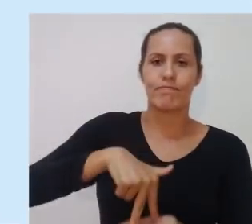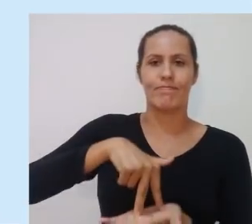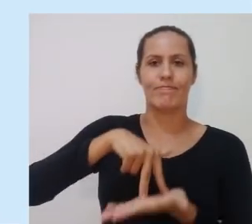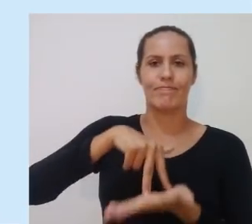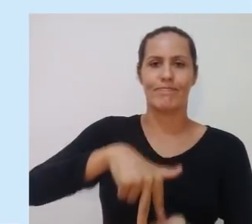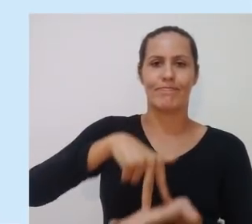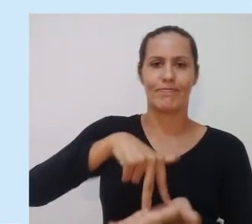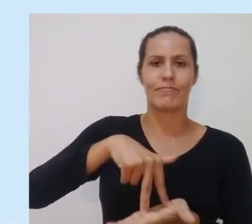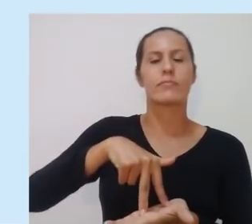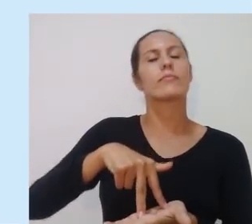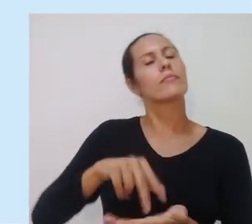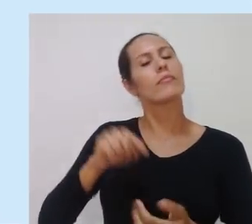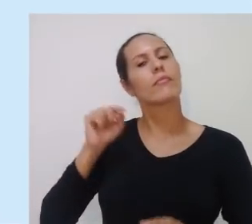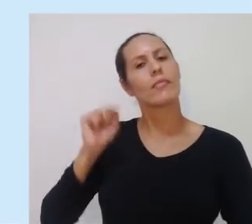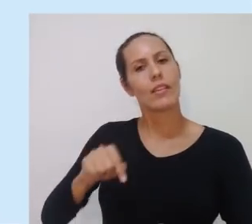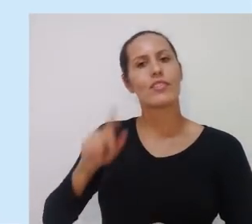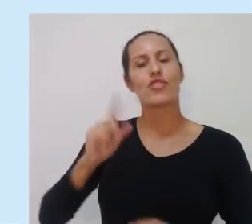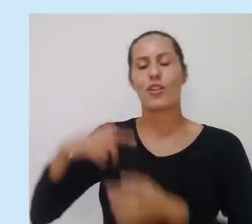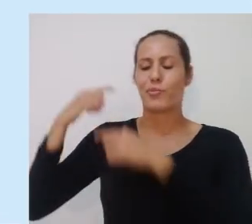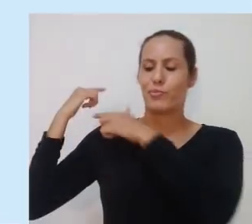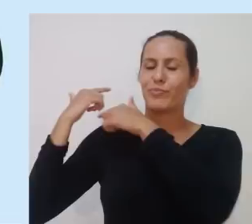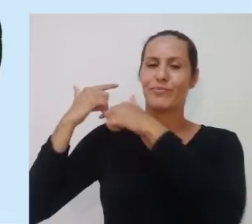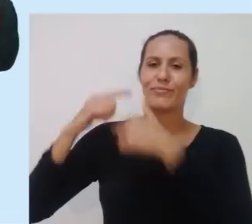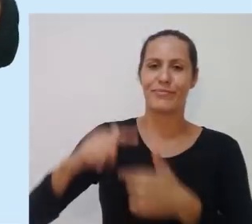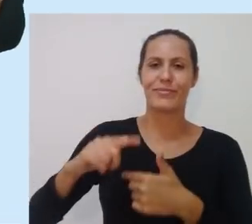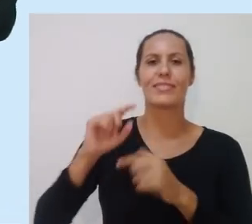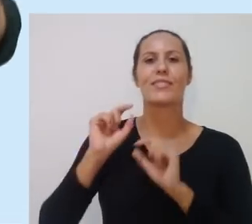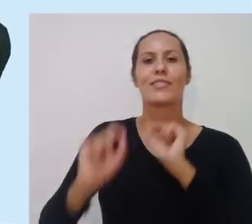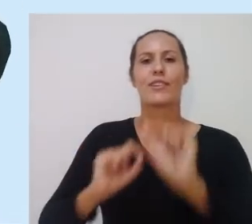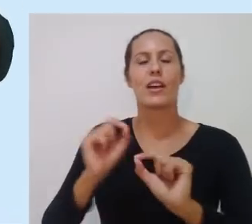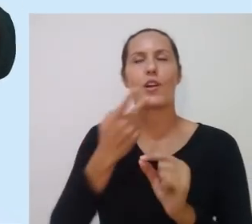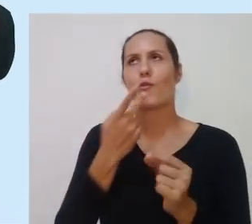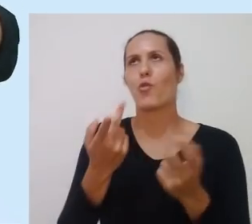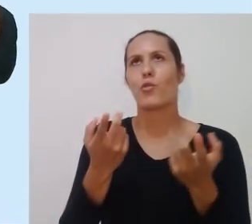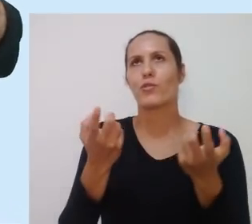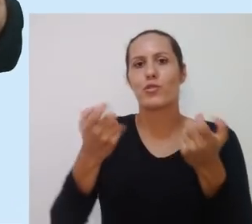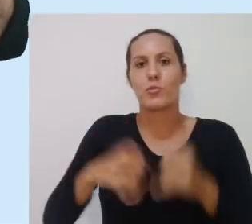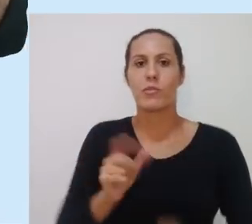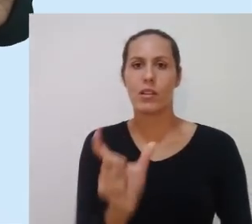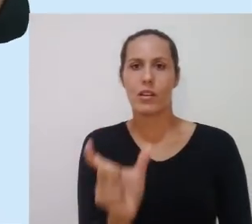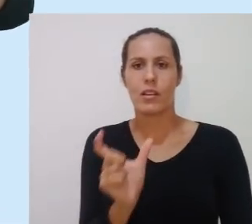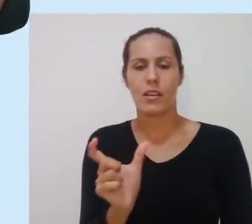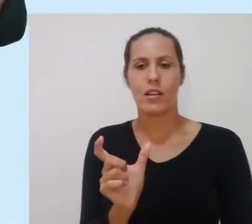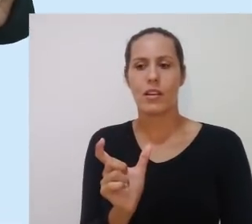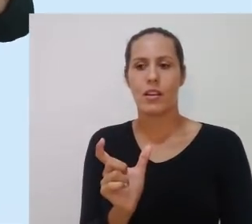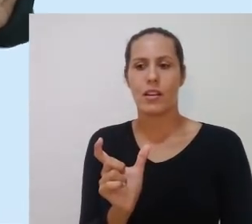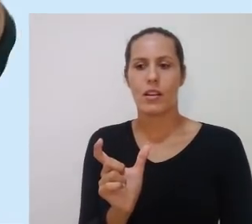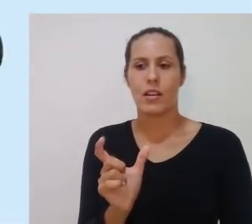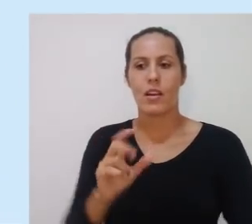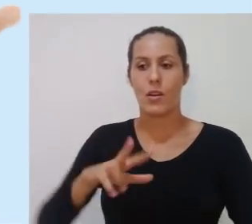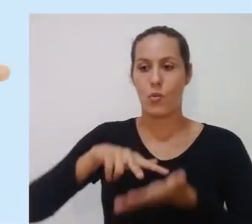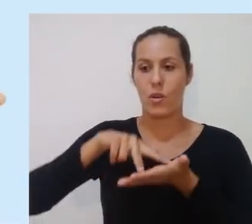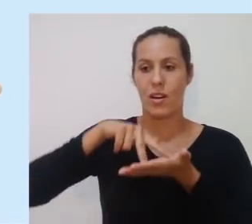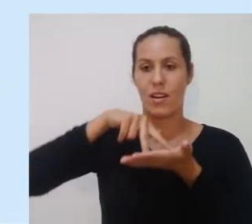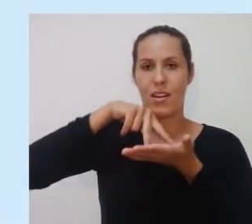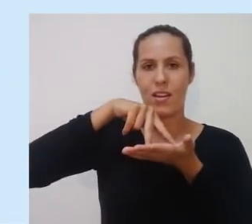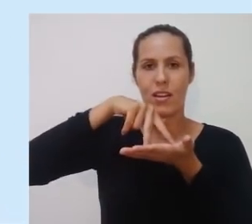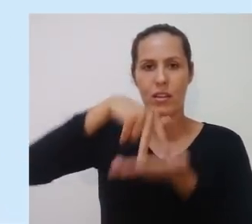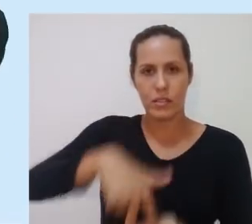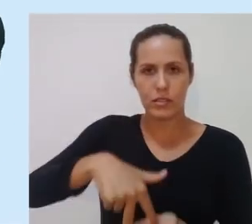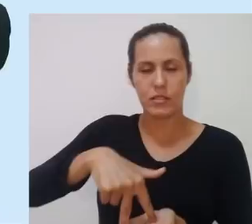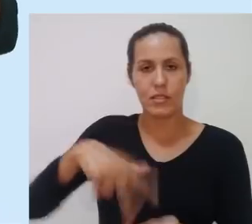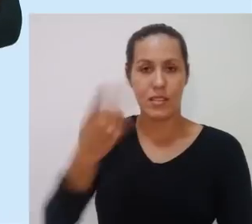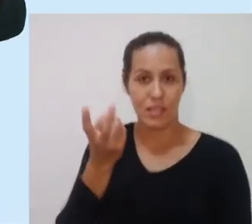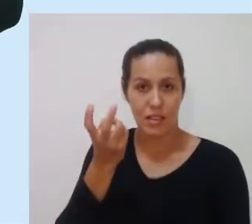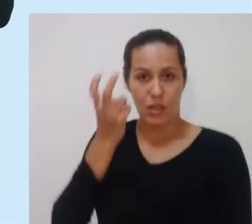uma cultura de resistência. Já é a perpetuação, já é, digamos assim, eu vou repetir a